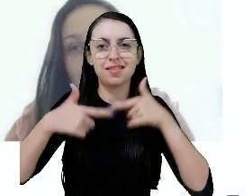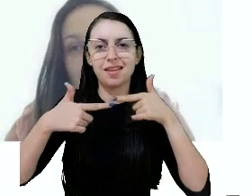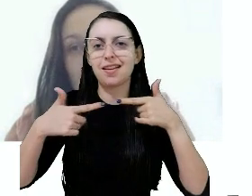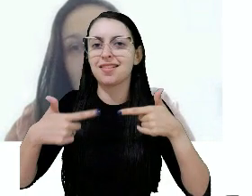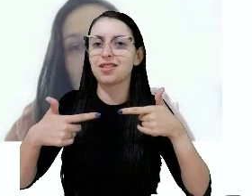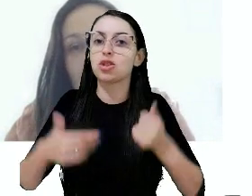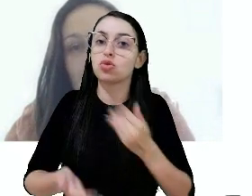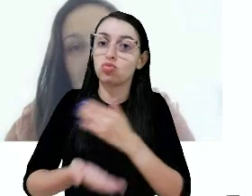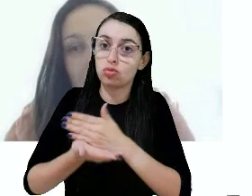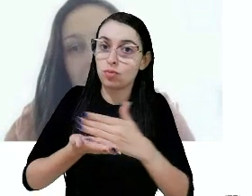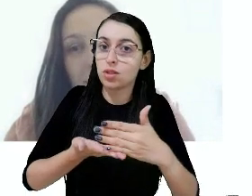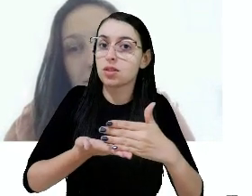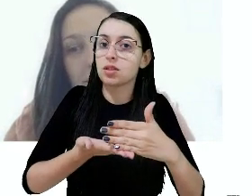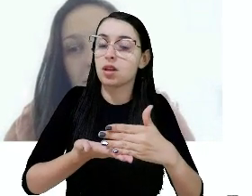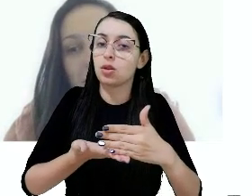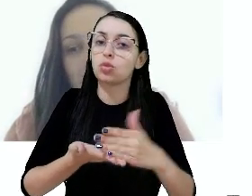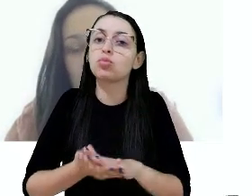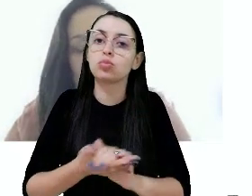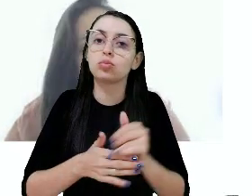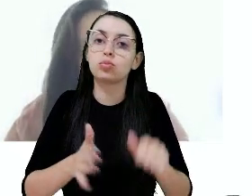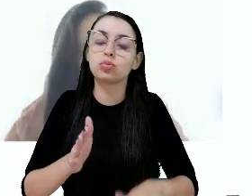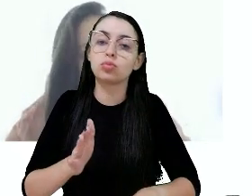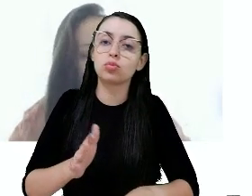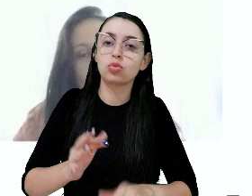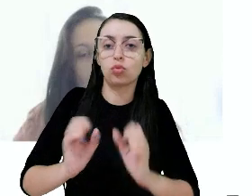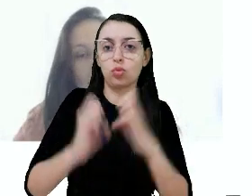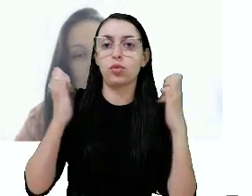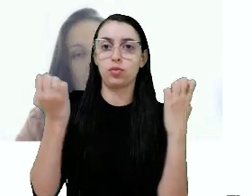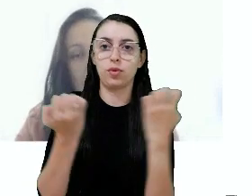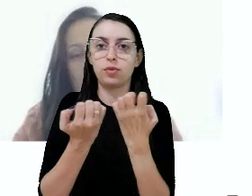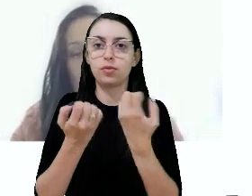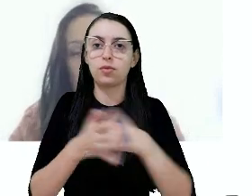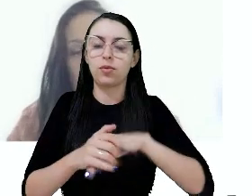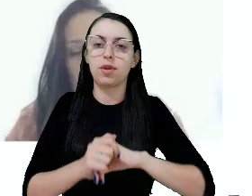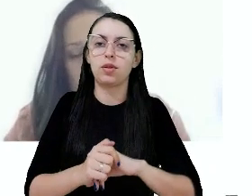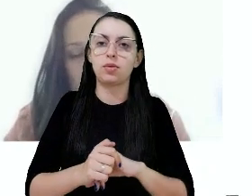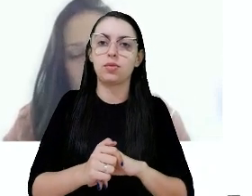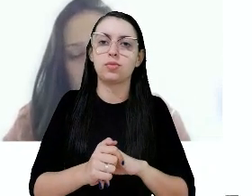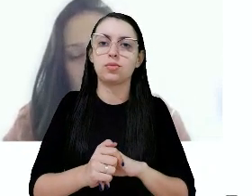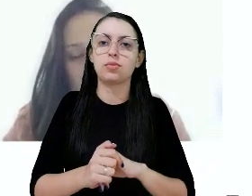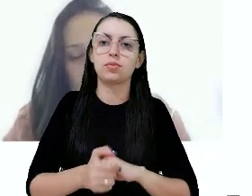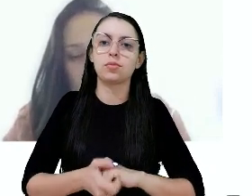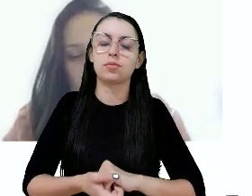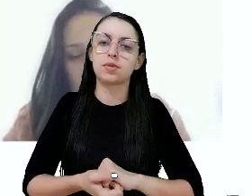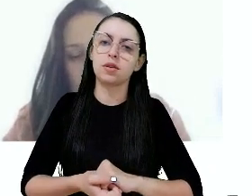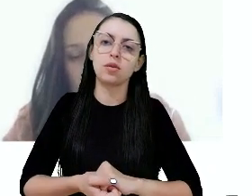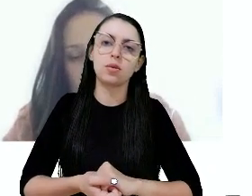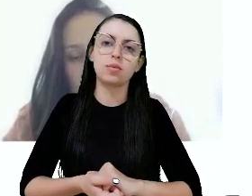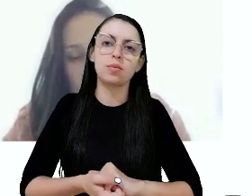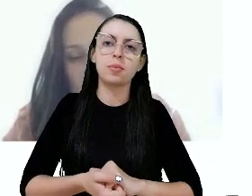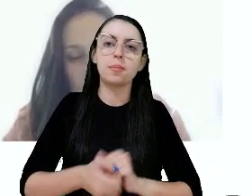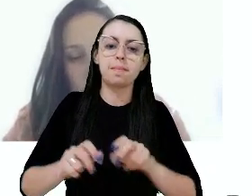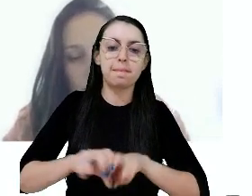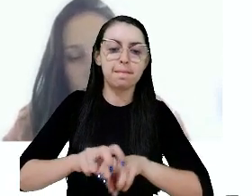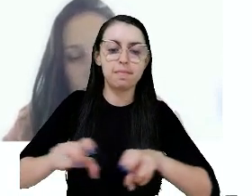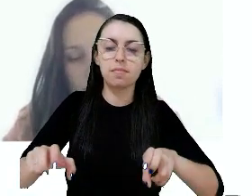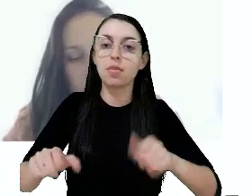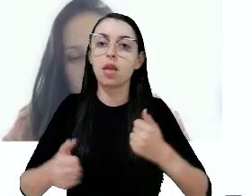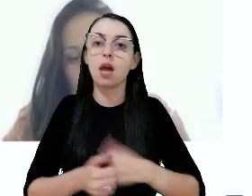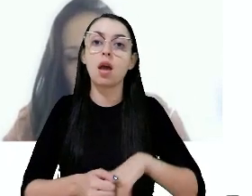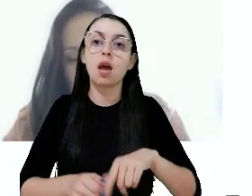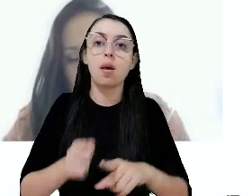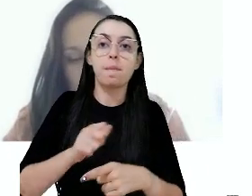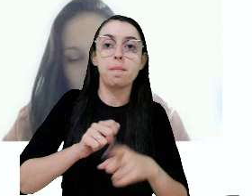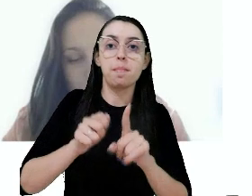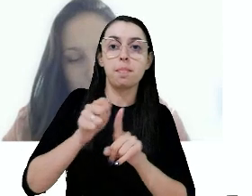estarmos dando início a mais um evento da série Meses e Mulheres,